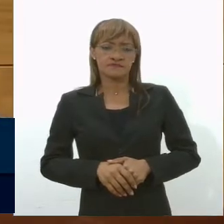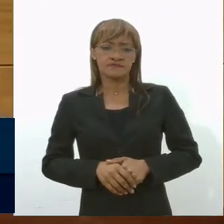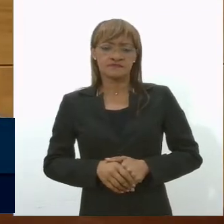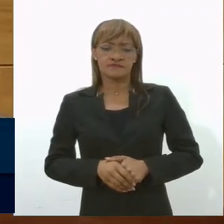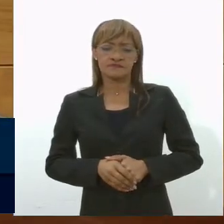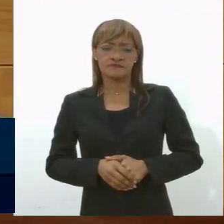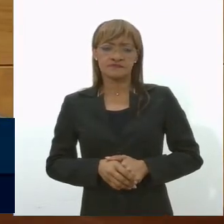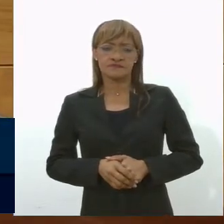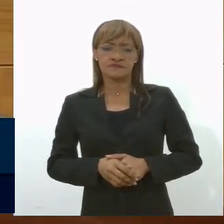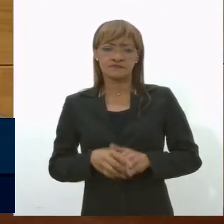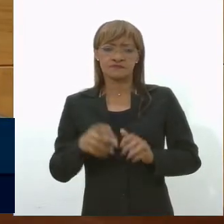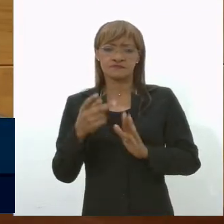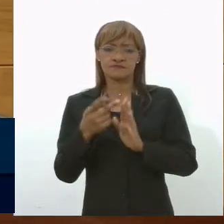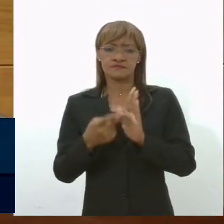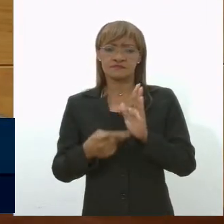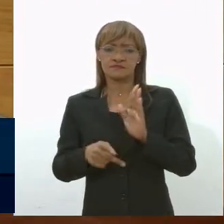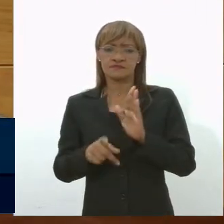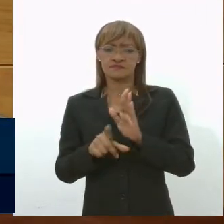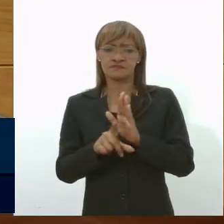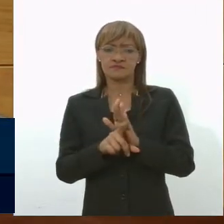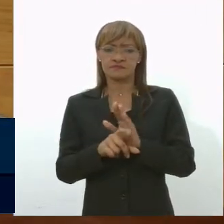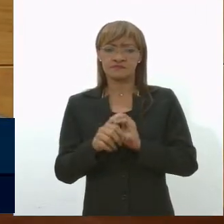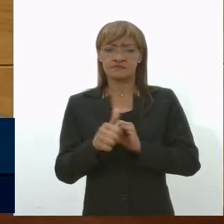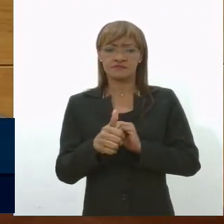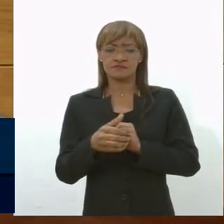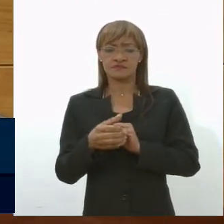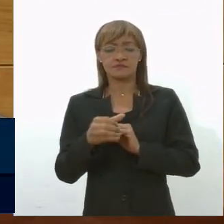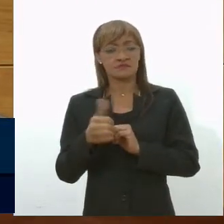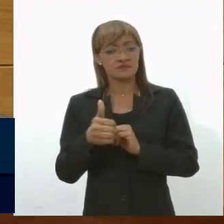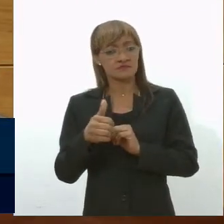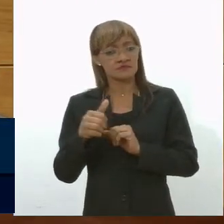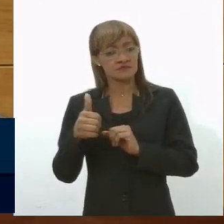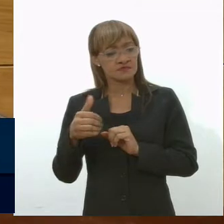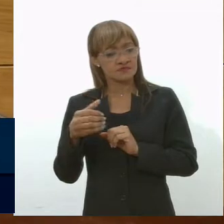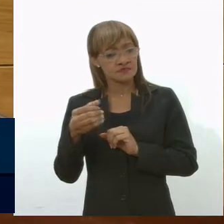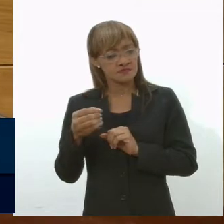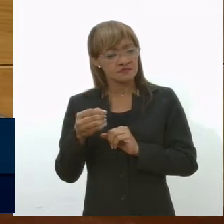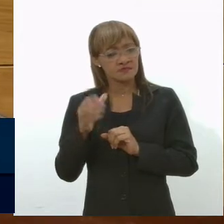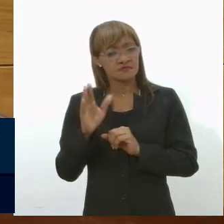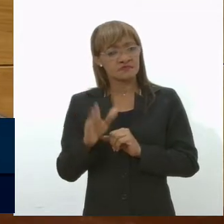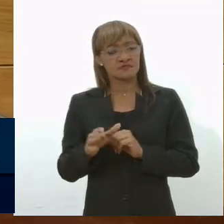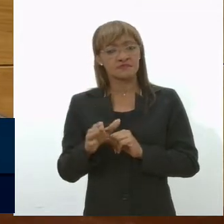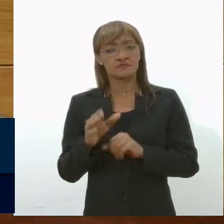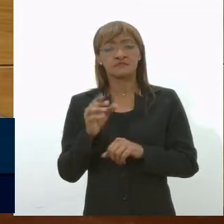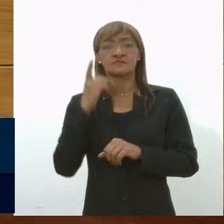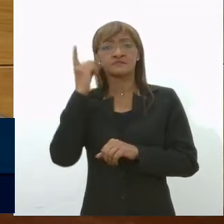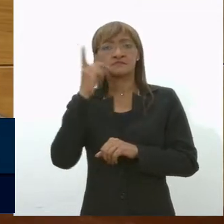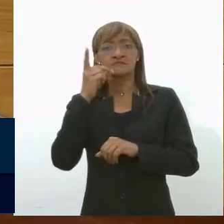Projeto de Lei Ordinária nº 110/2022, de autoria do deputado Dr. Samuel,